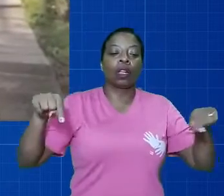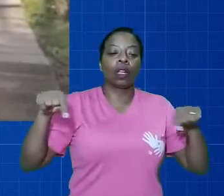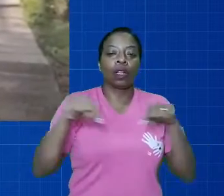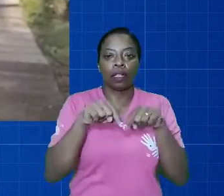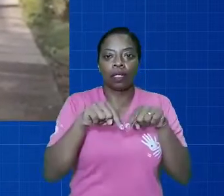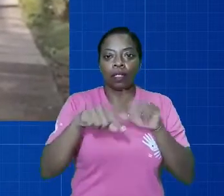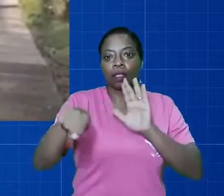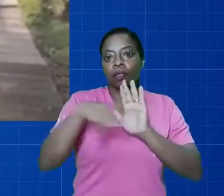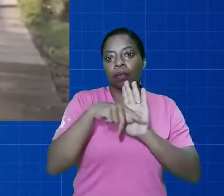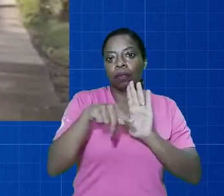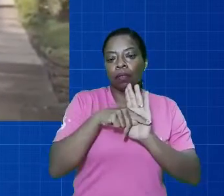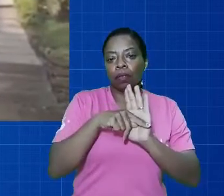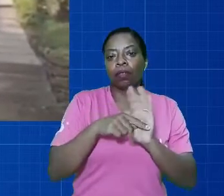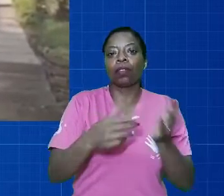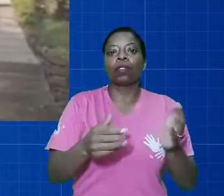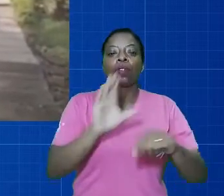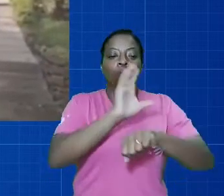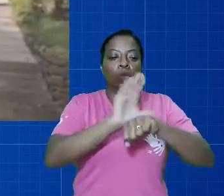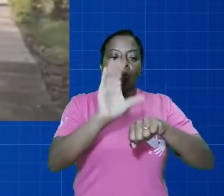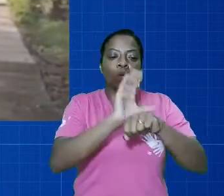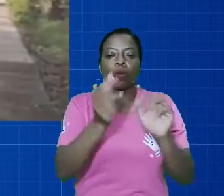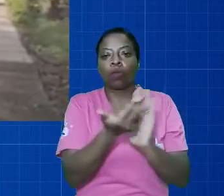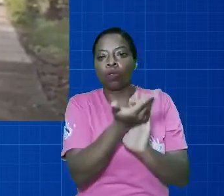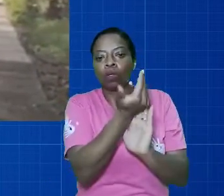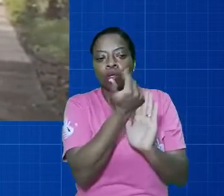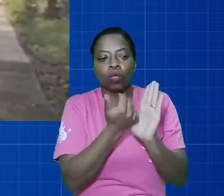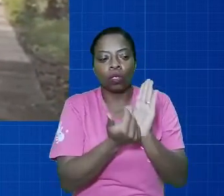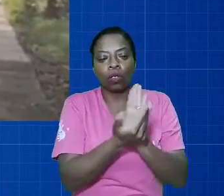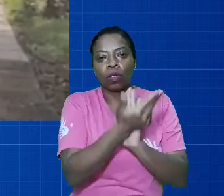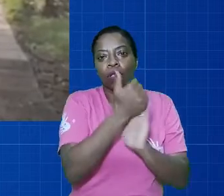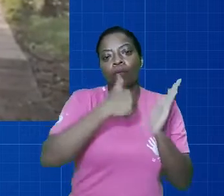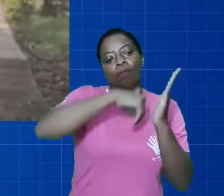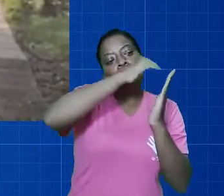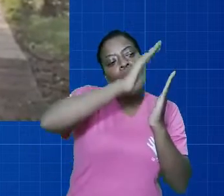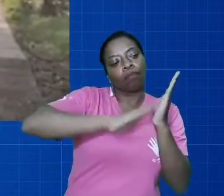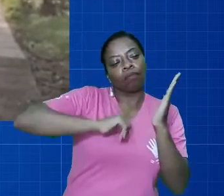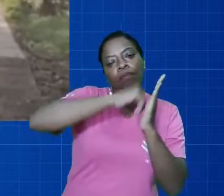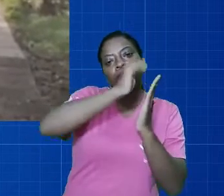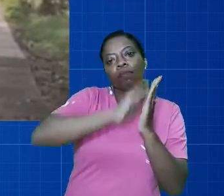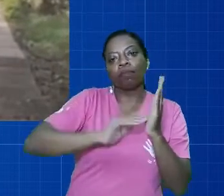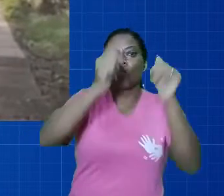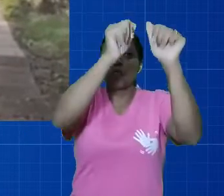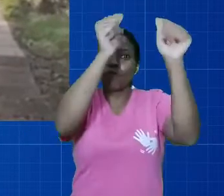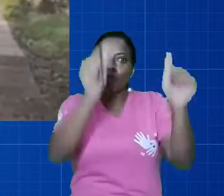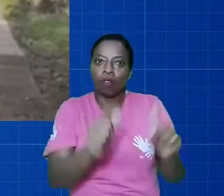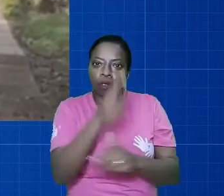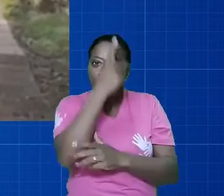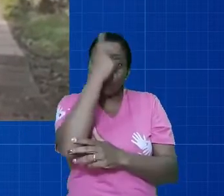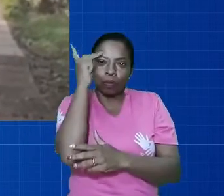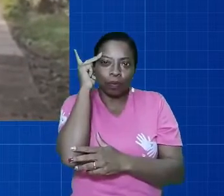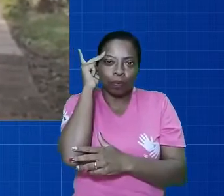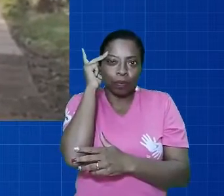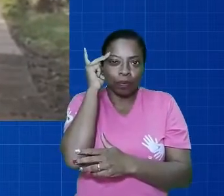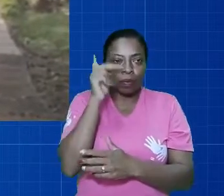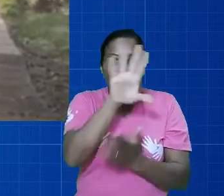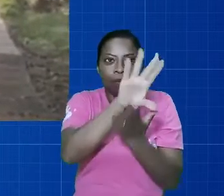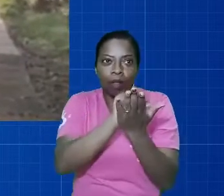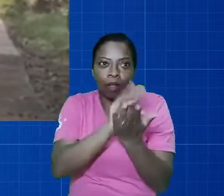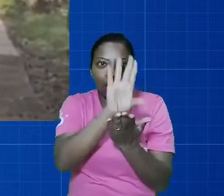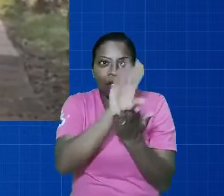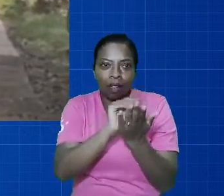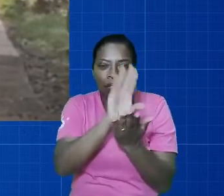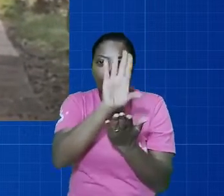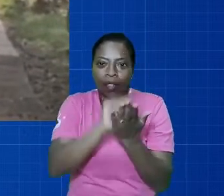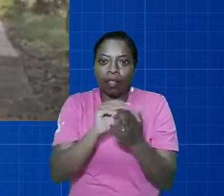cursos de desenho, de pintura, de figura humana. Aqui nesse espaço funcionou o curso de figura humana para os estudantes da Escola